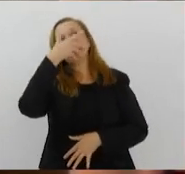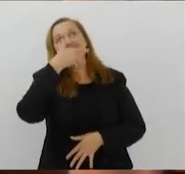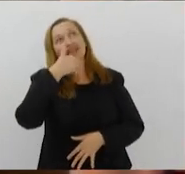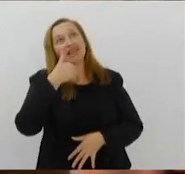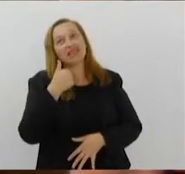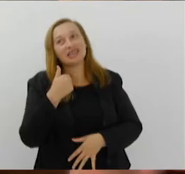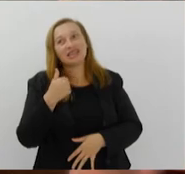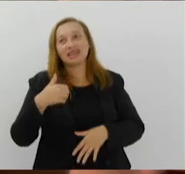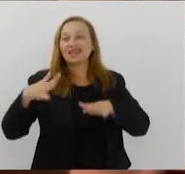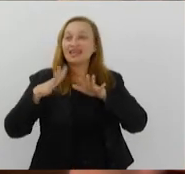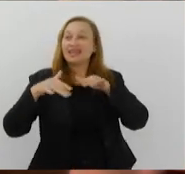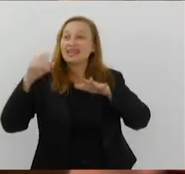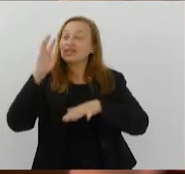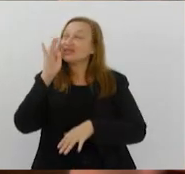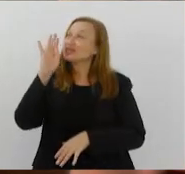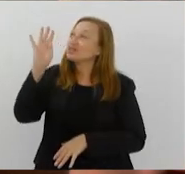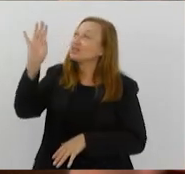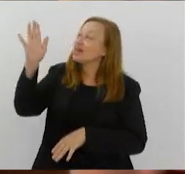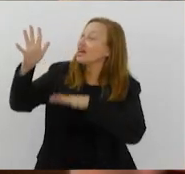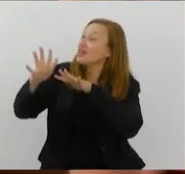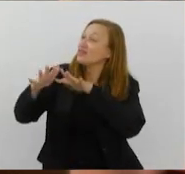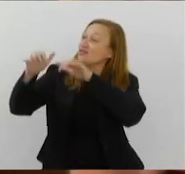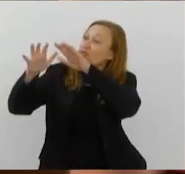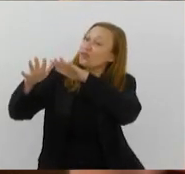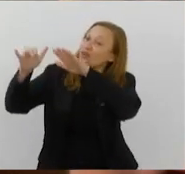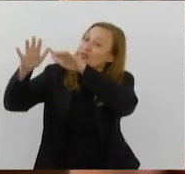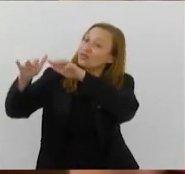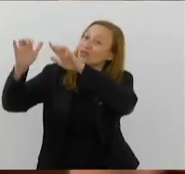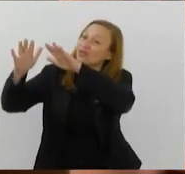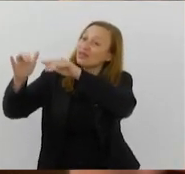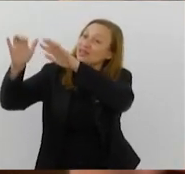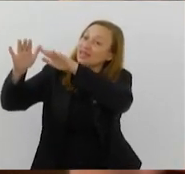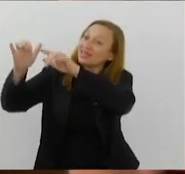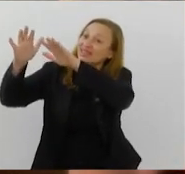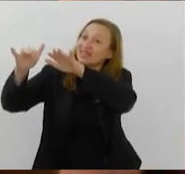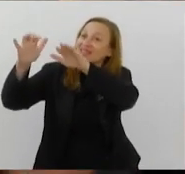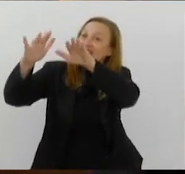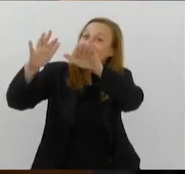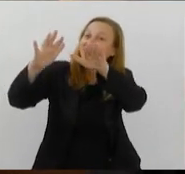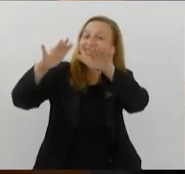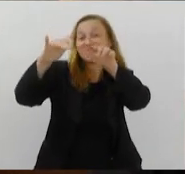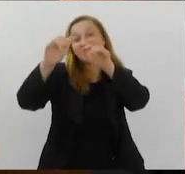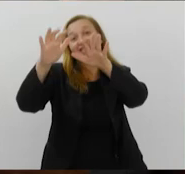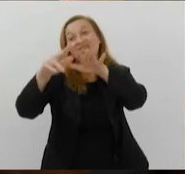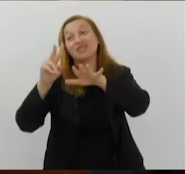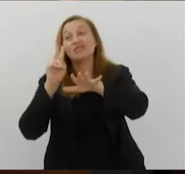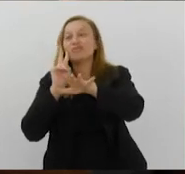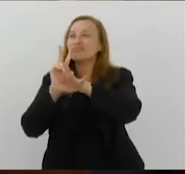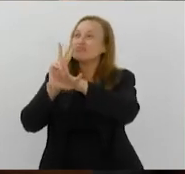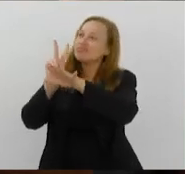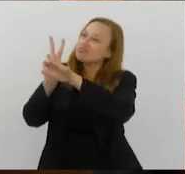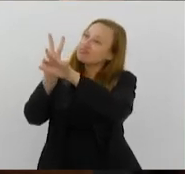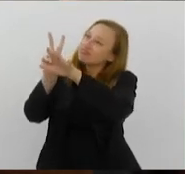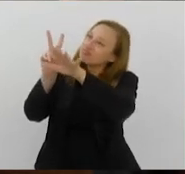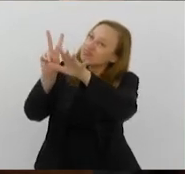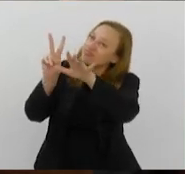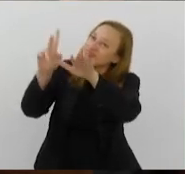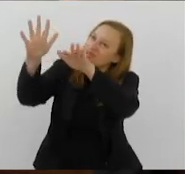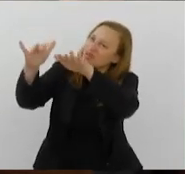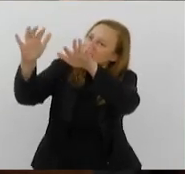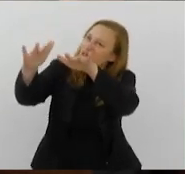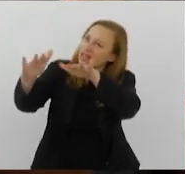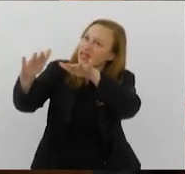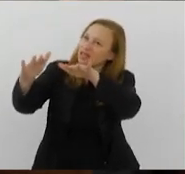seu voar me faz sonhar. Ele voa, voa, voa, e leva com ele o meu olhar. O passarinho não pensa em